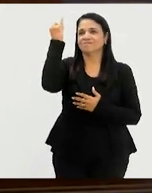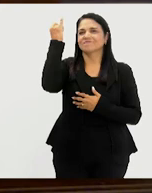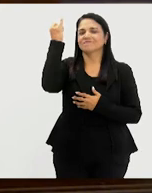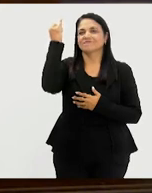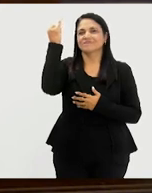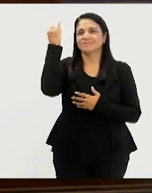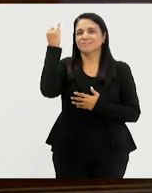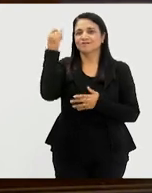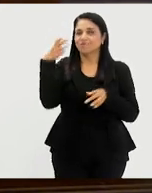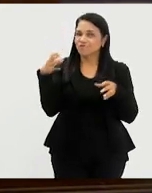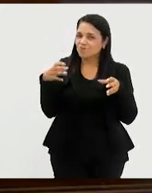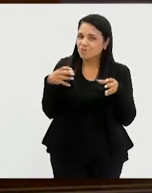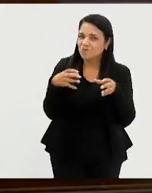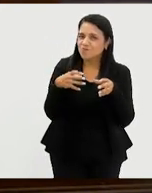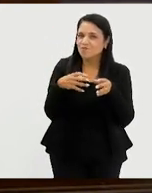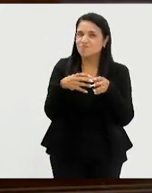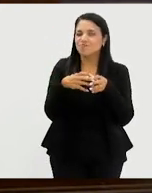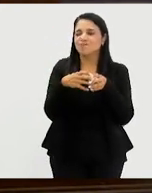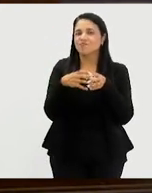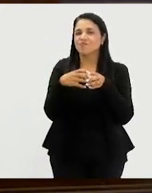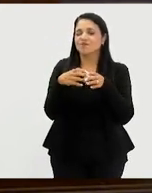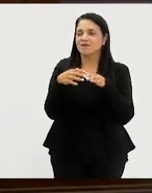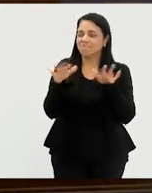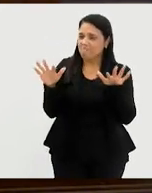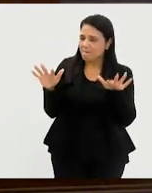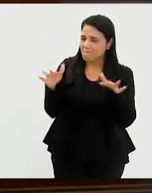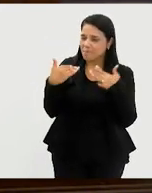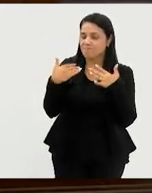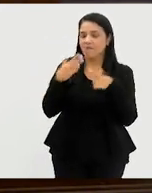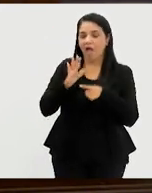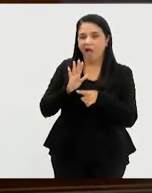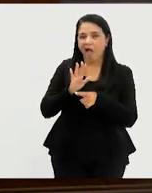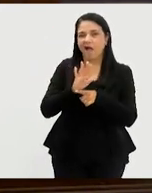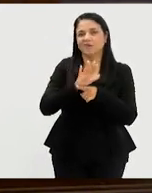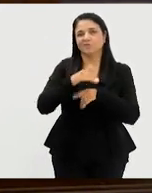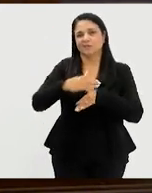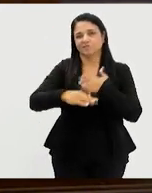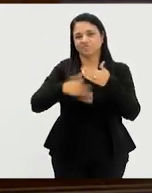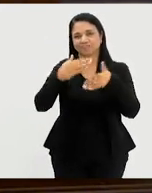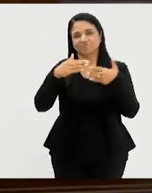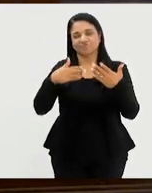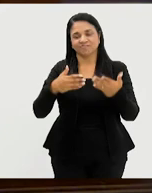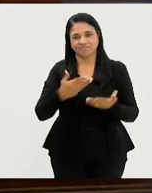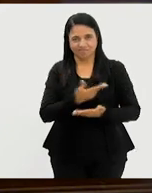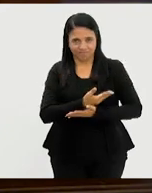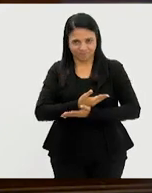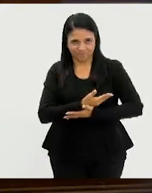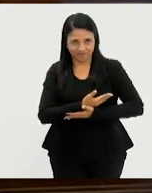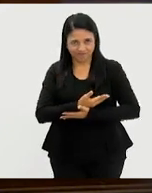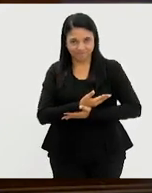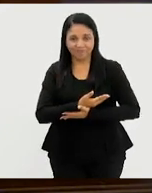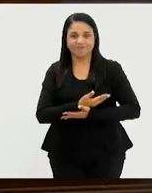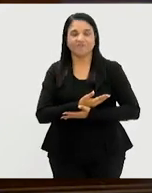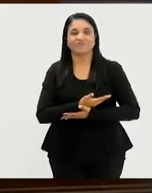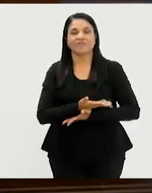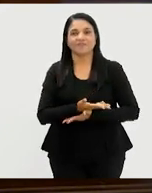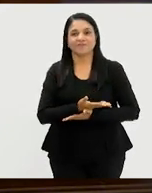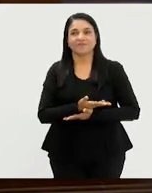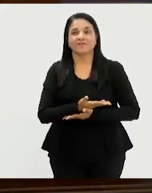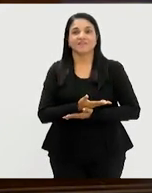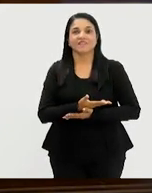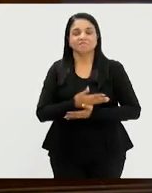inteira para criar uma criança para criar eh um e para formar um sujeito eu entendo